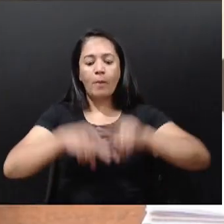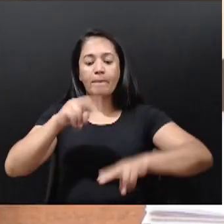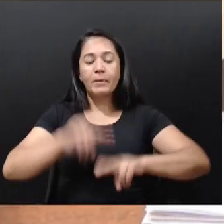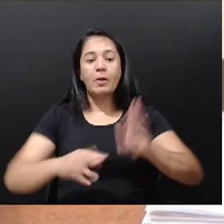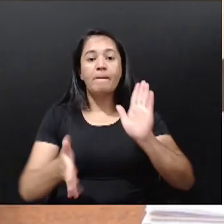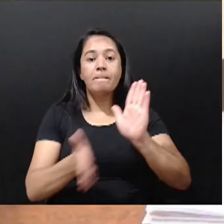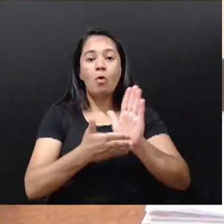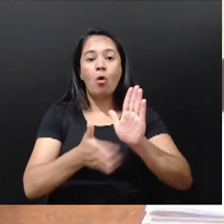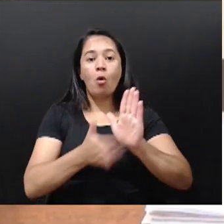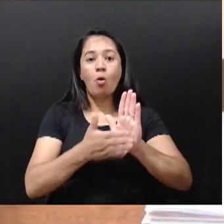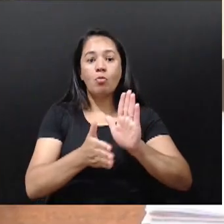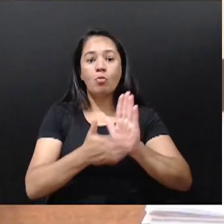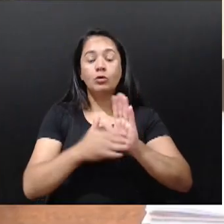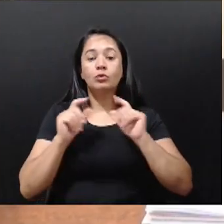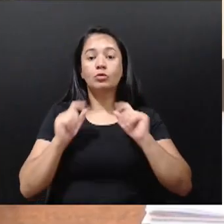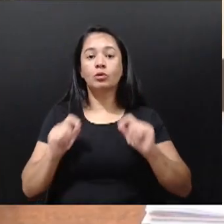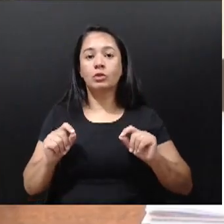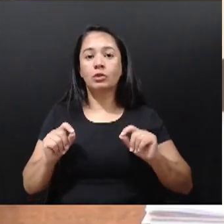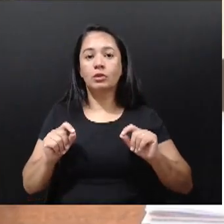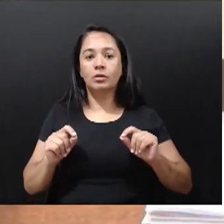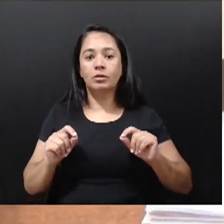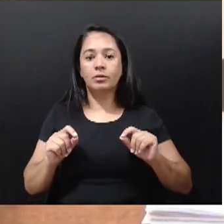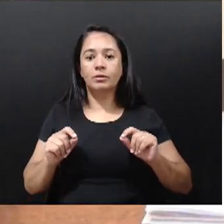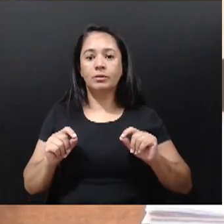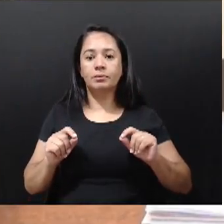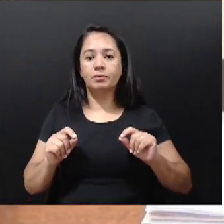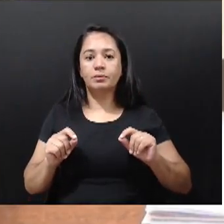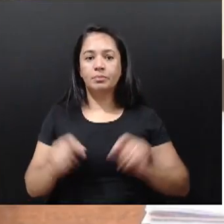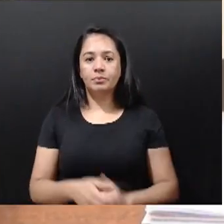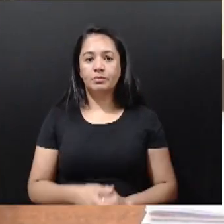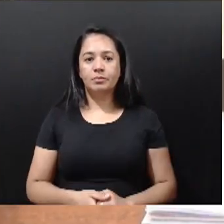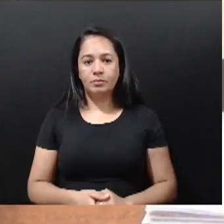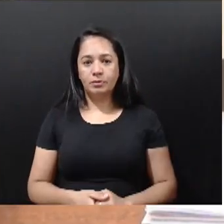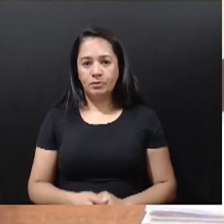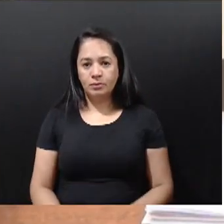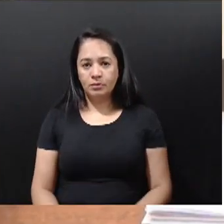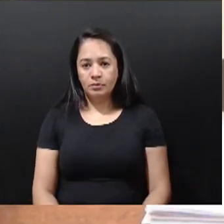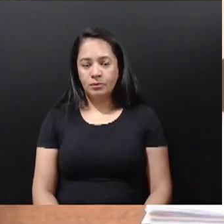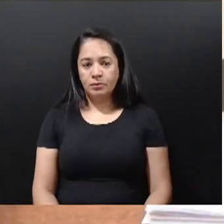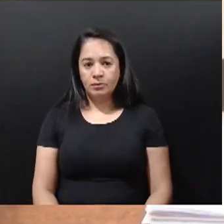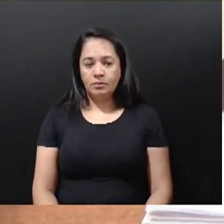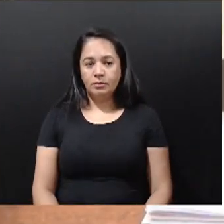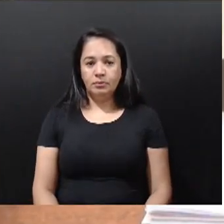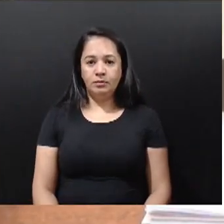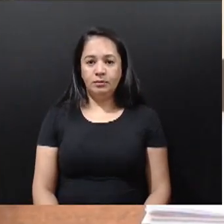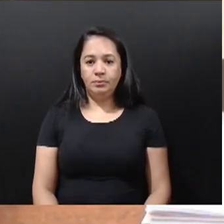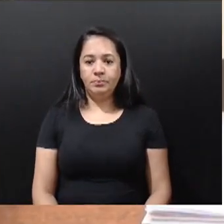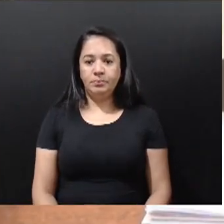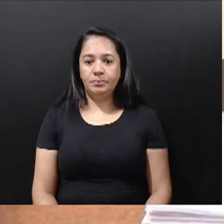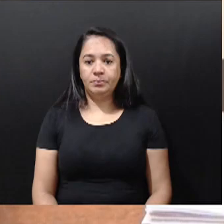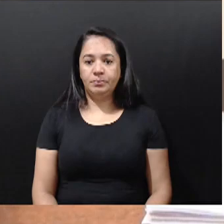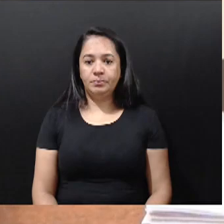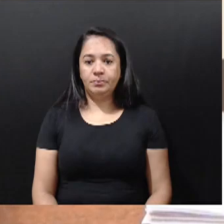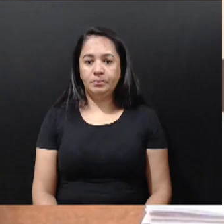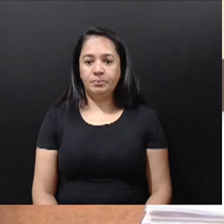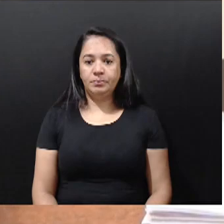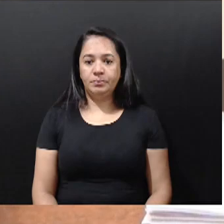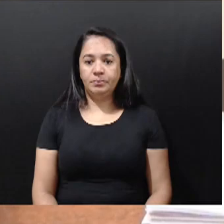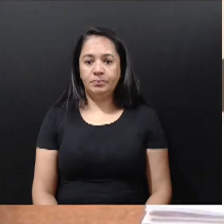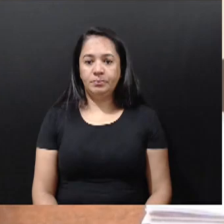dia 1º é Dia Nacional do Idoso, e temos a Semana Municipal do Idoso, para fazer uma reflexão sobre as políticas